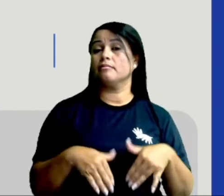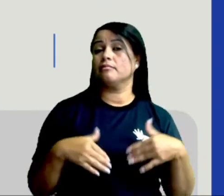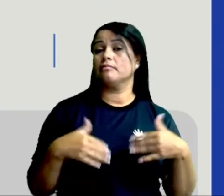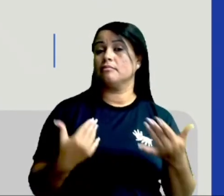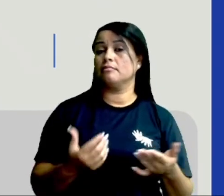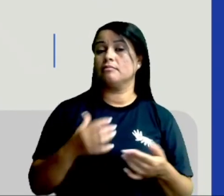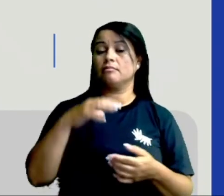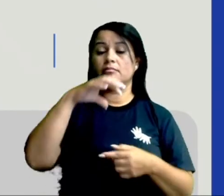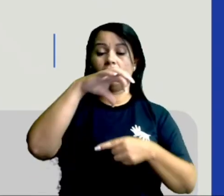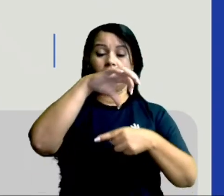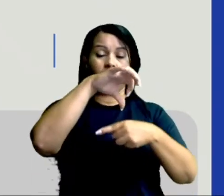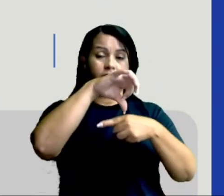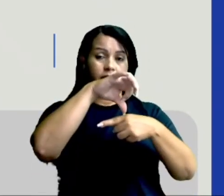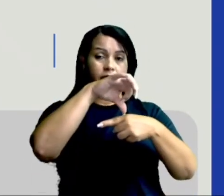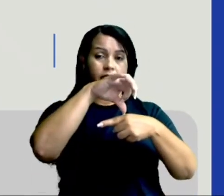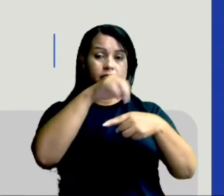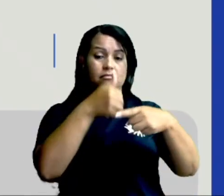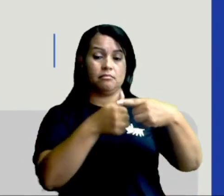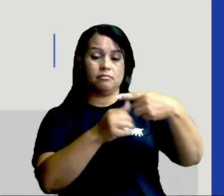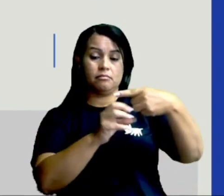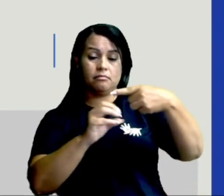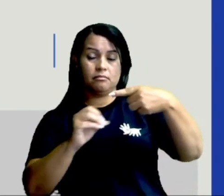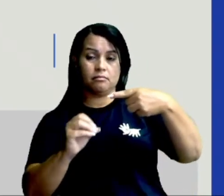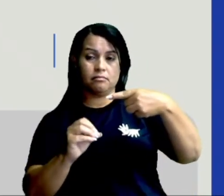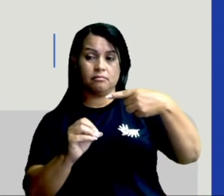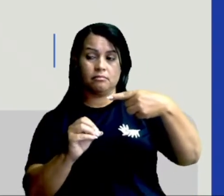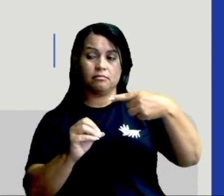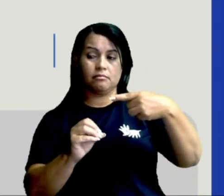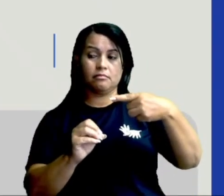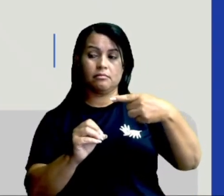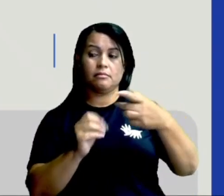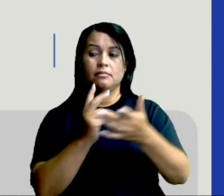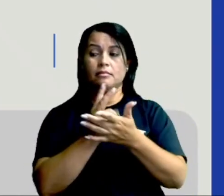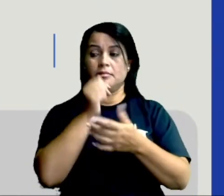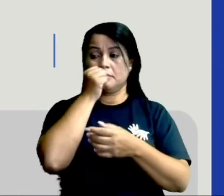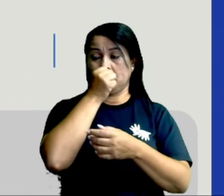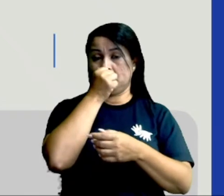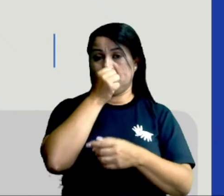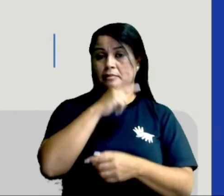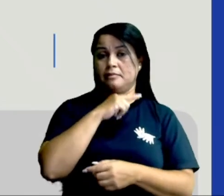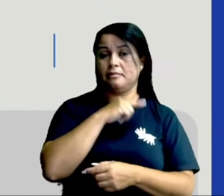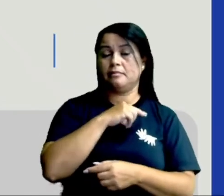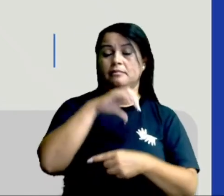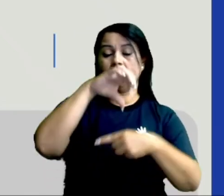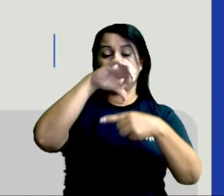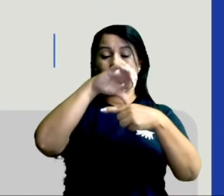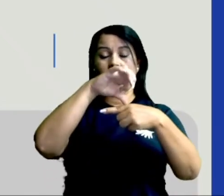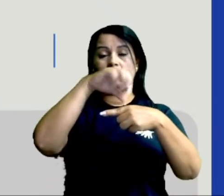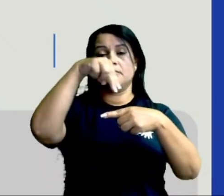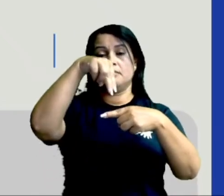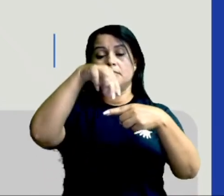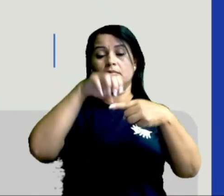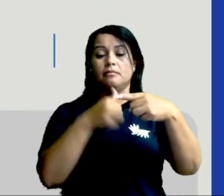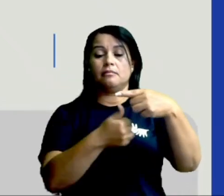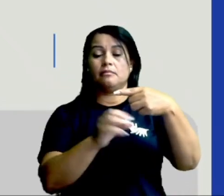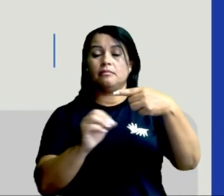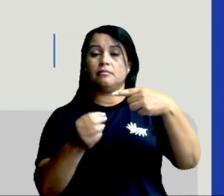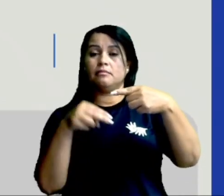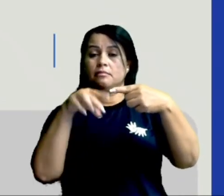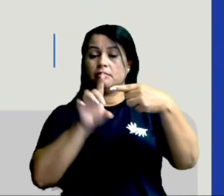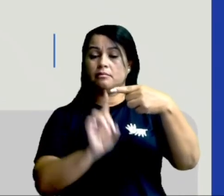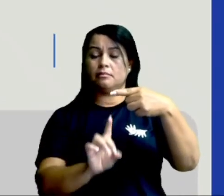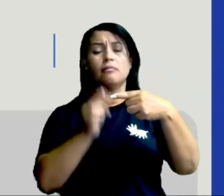Então, 9 centésimos. 9 é o nosso numerador, 100 é o nosso denominador.